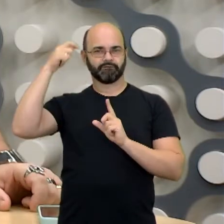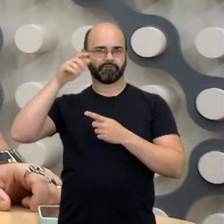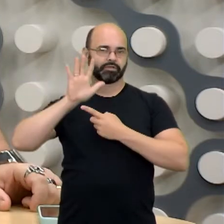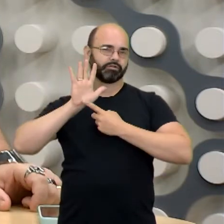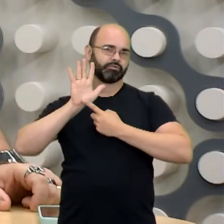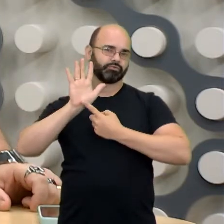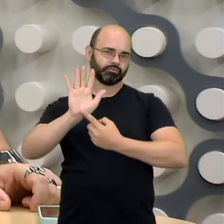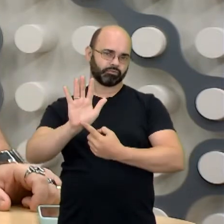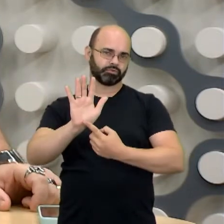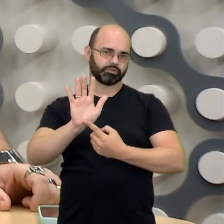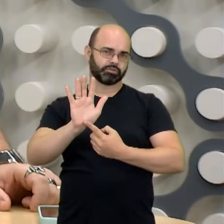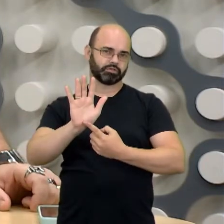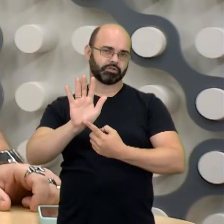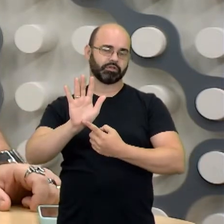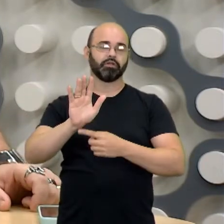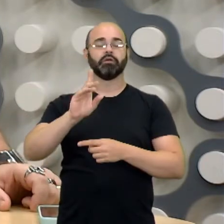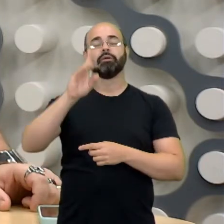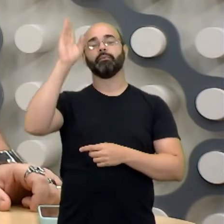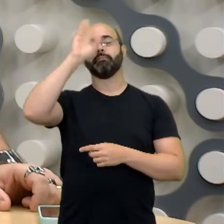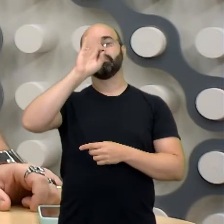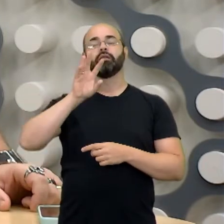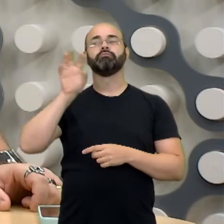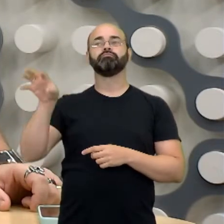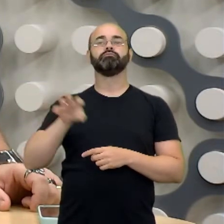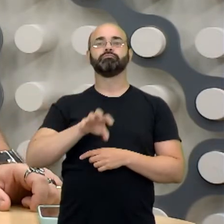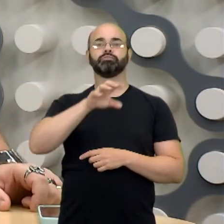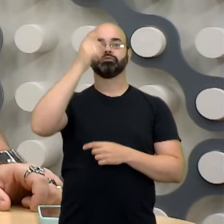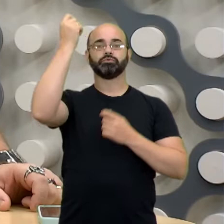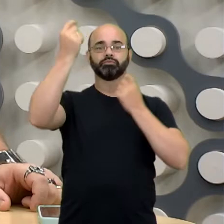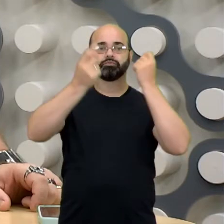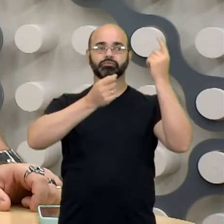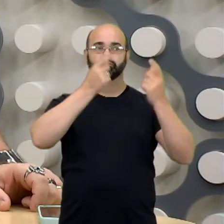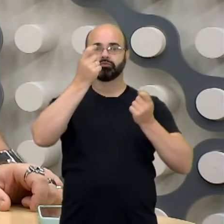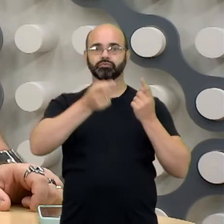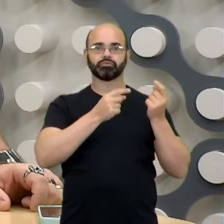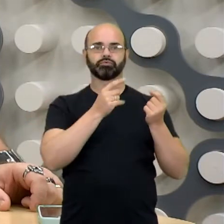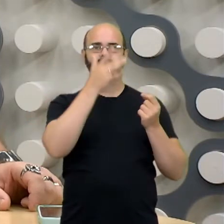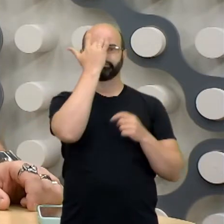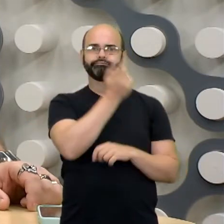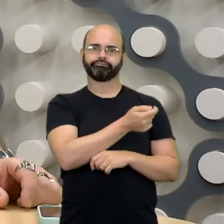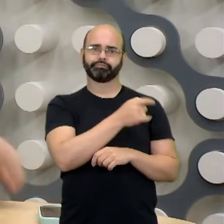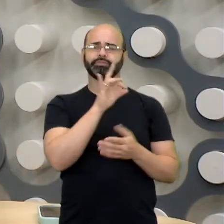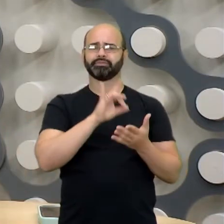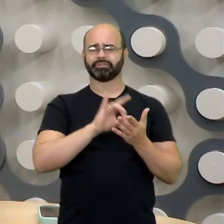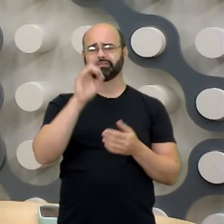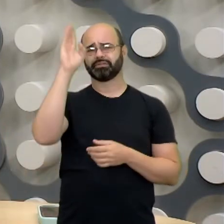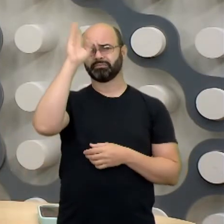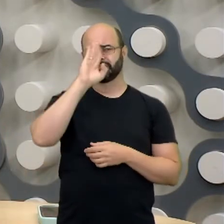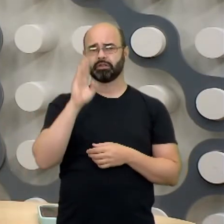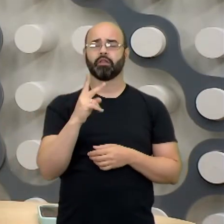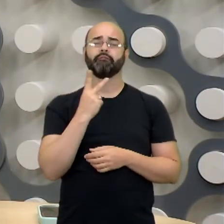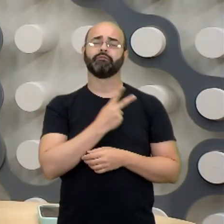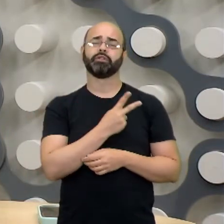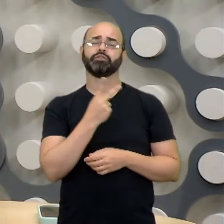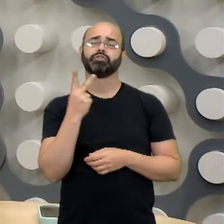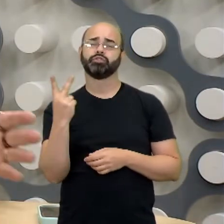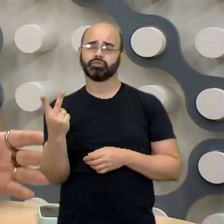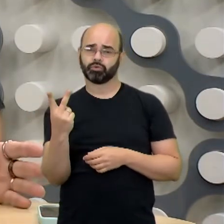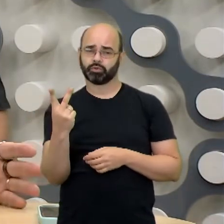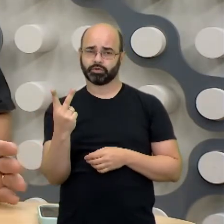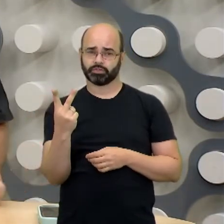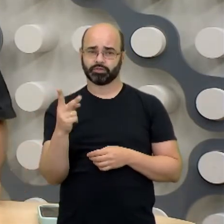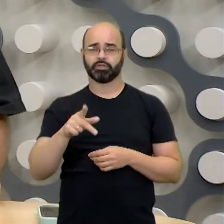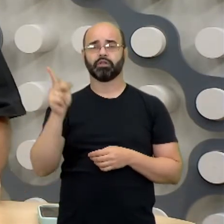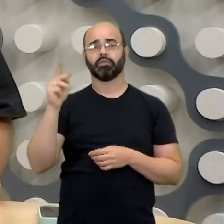regiões do Brasil são pouco povoados. Na realidade, o Brasil, em média, tem 22 habitantes por quilômetro